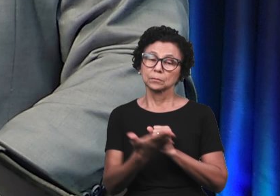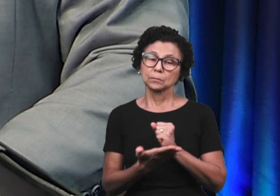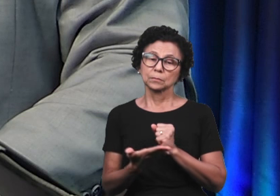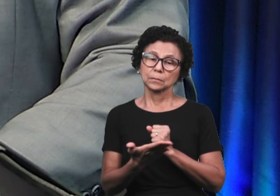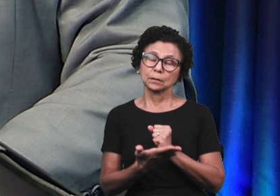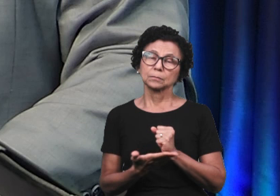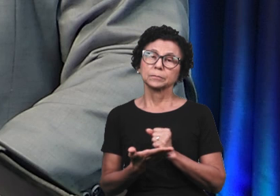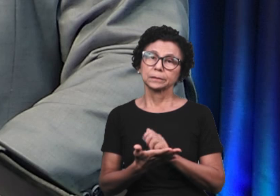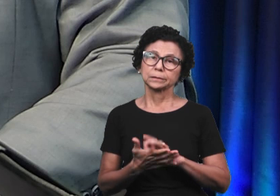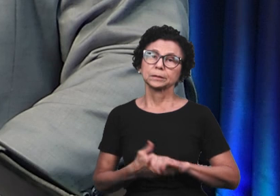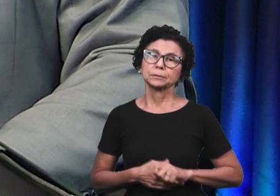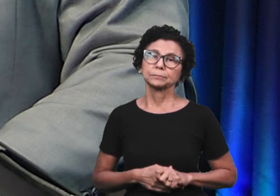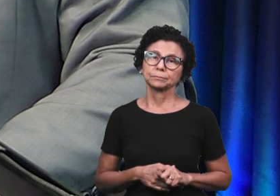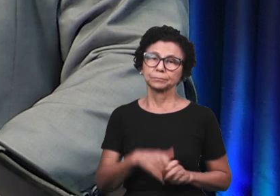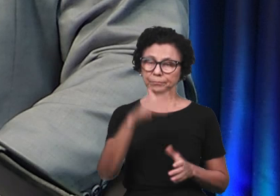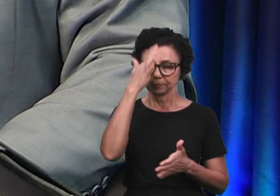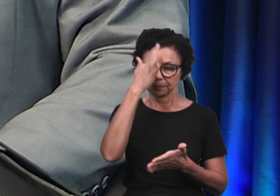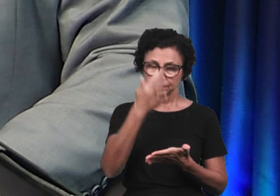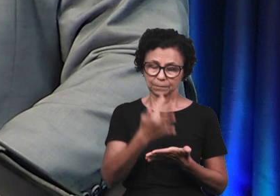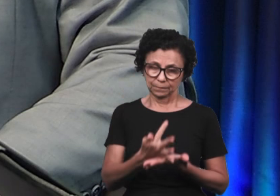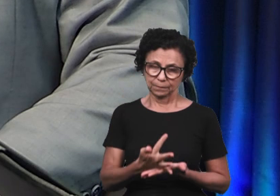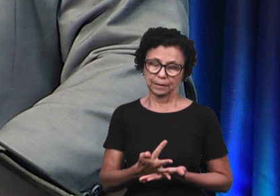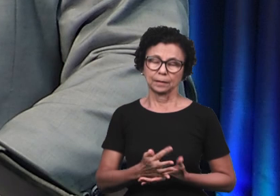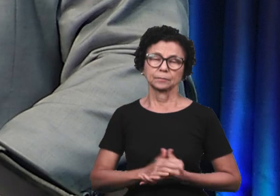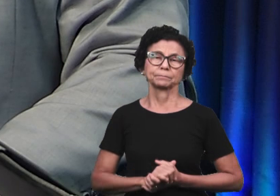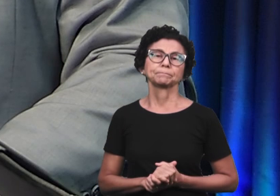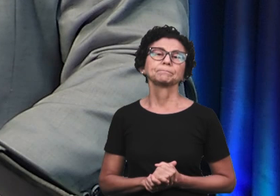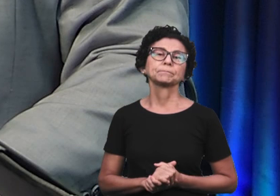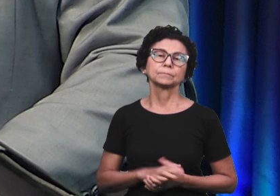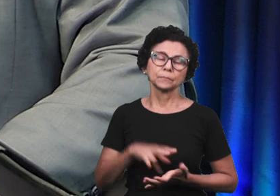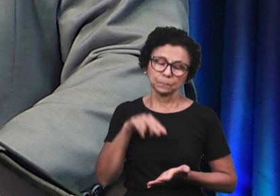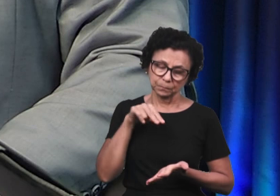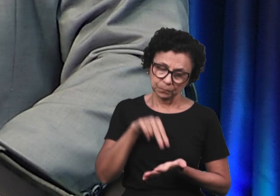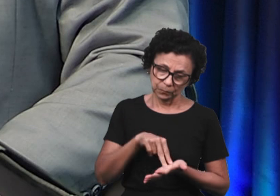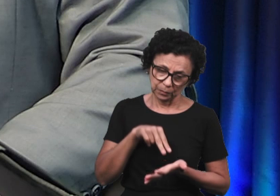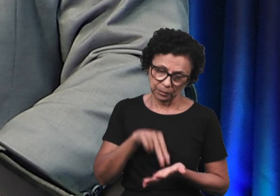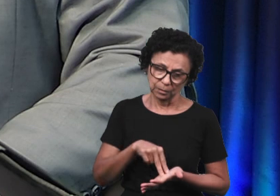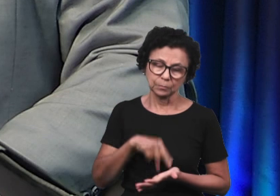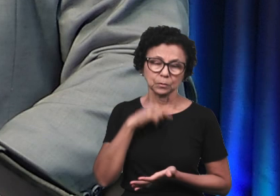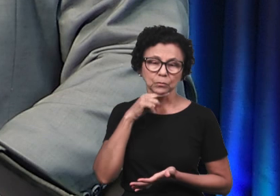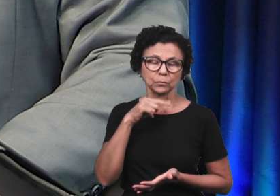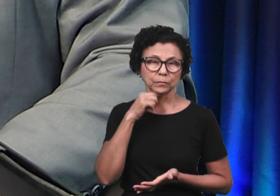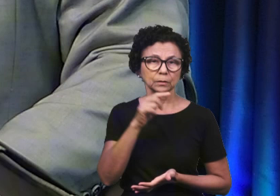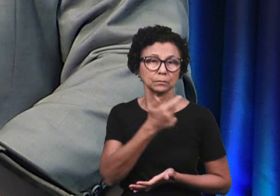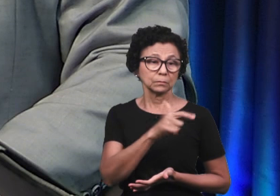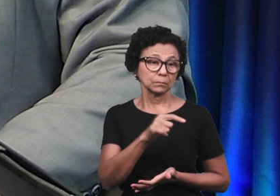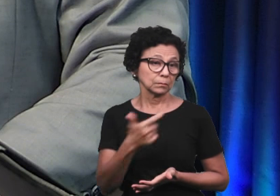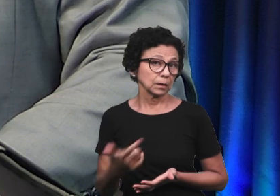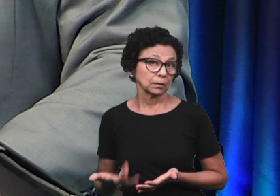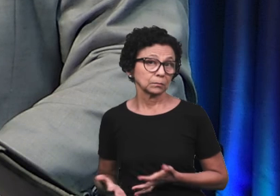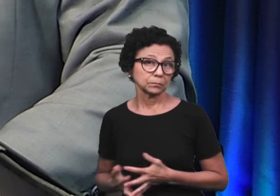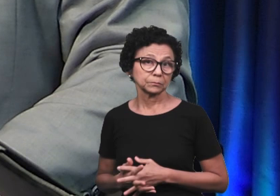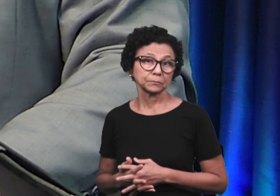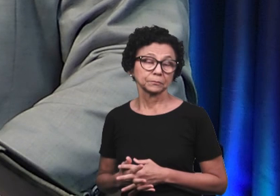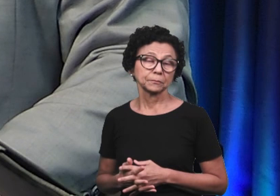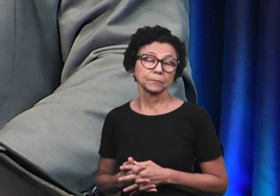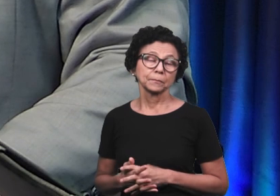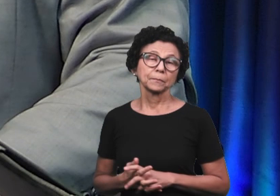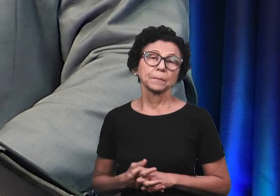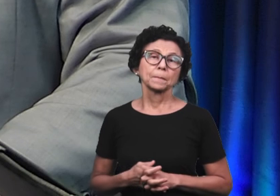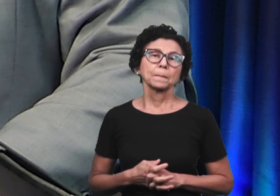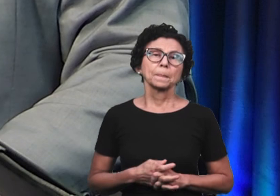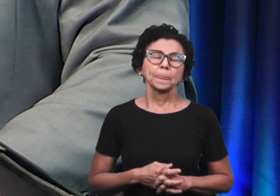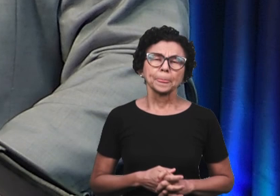ela sustenta a fé, né? Então você tem experiência que é o chamado,